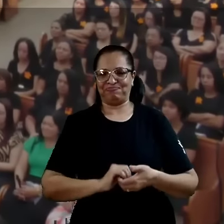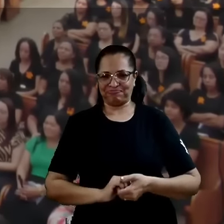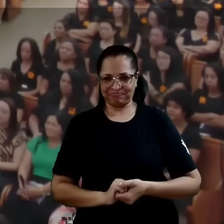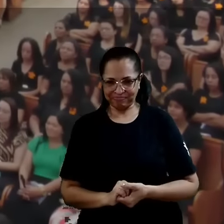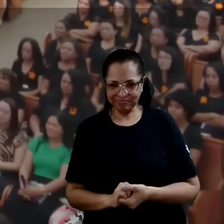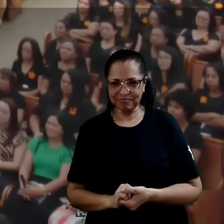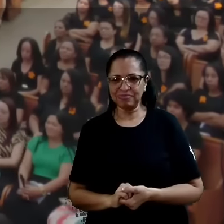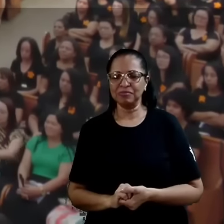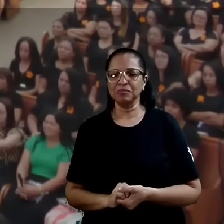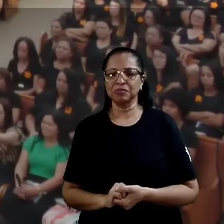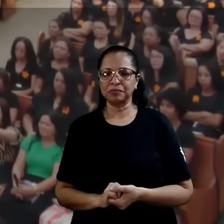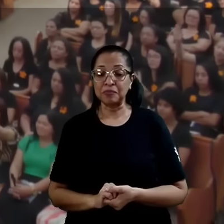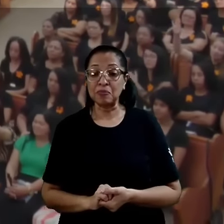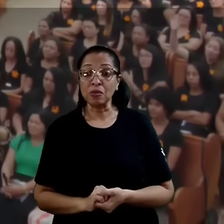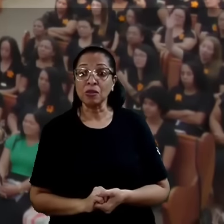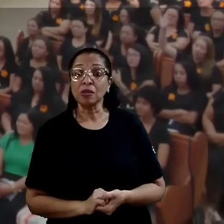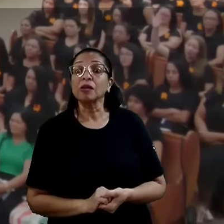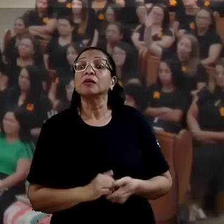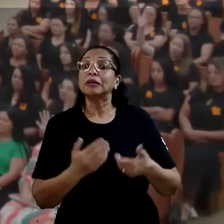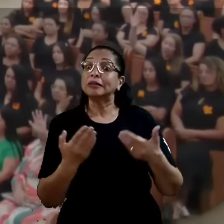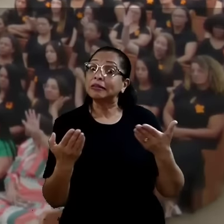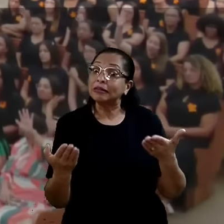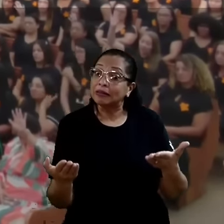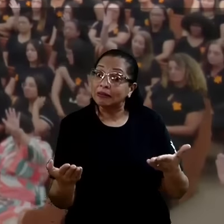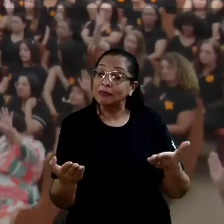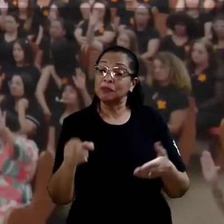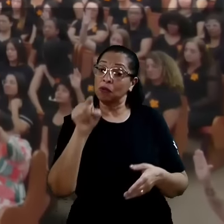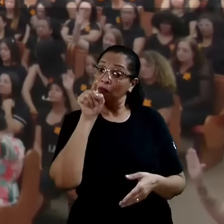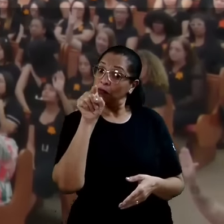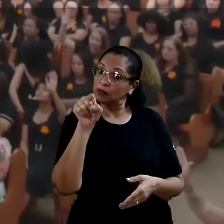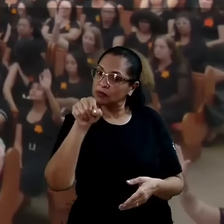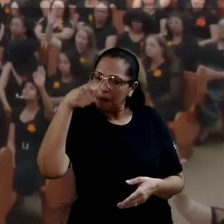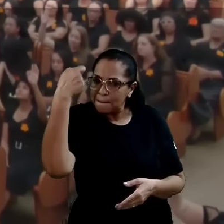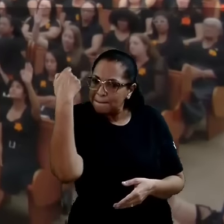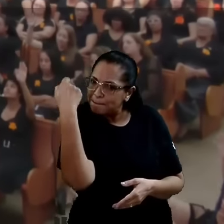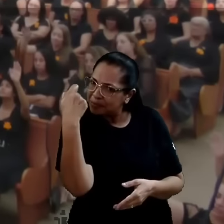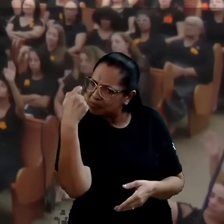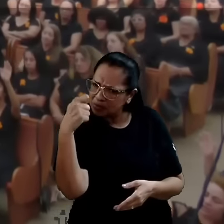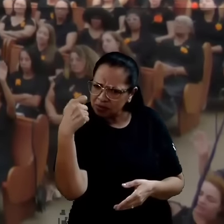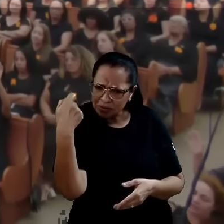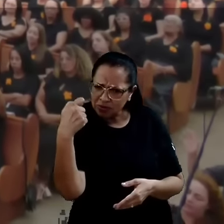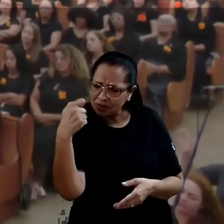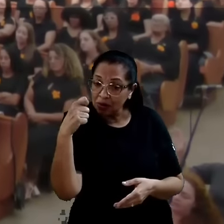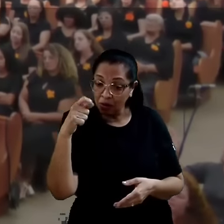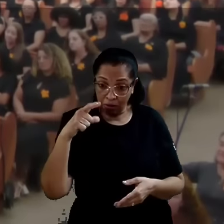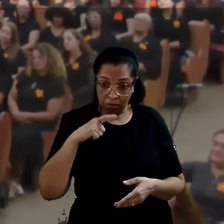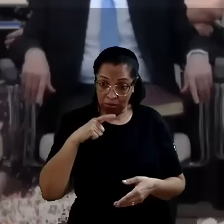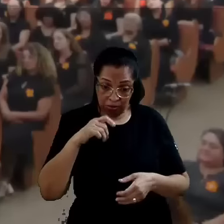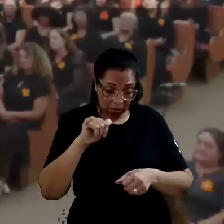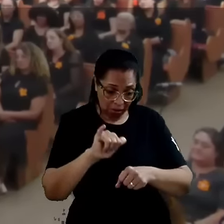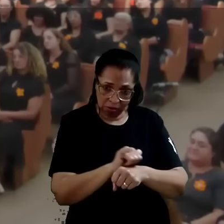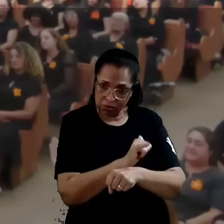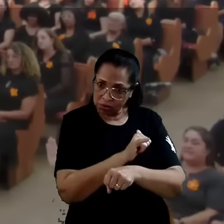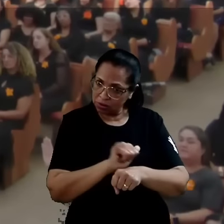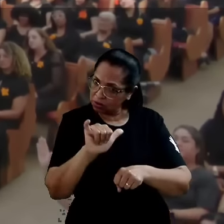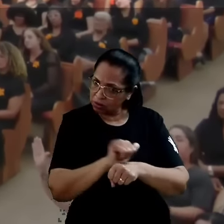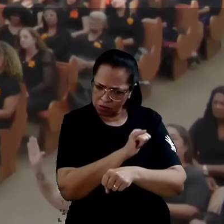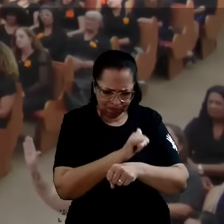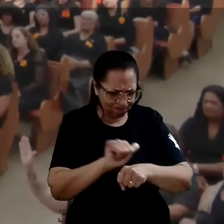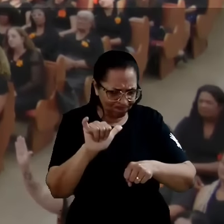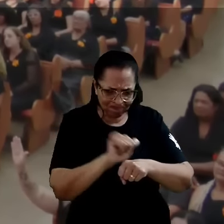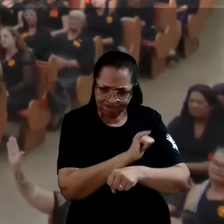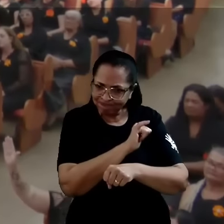liberando estratégia para dentro de casa eu vou dizer o que o céu está me mostrando não vai ter